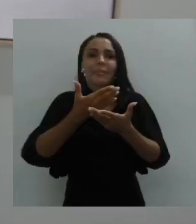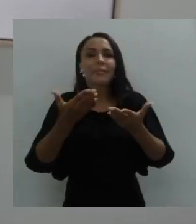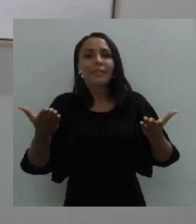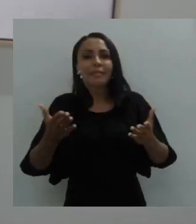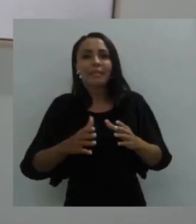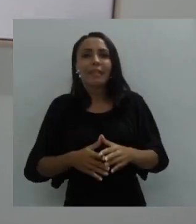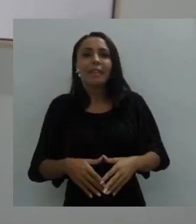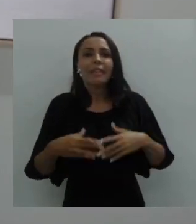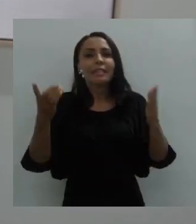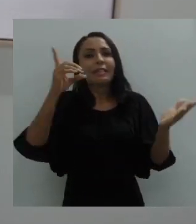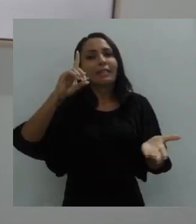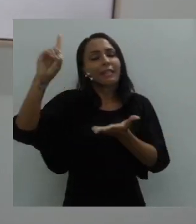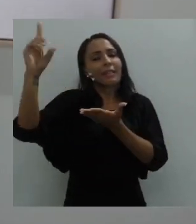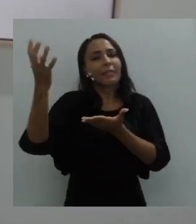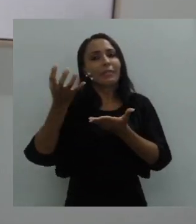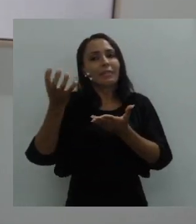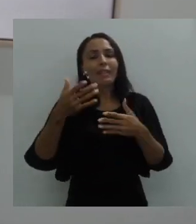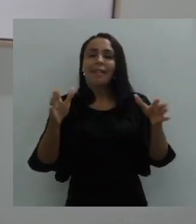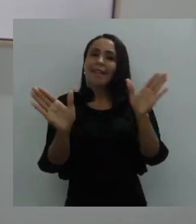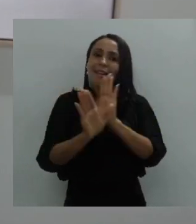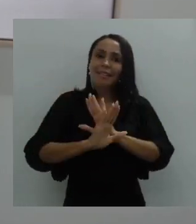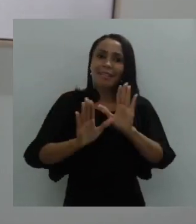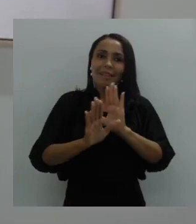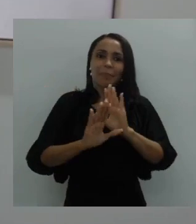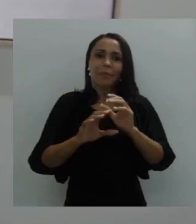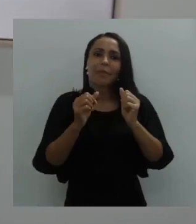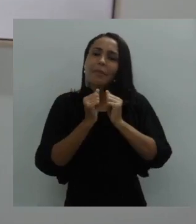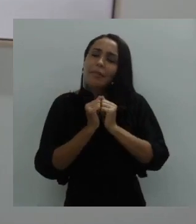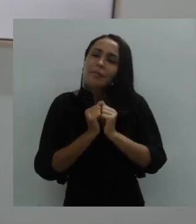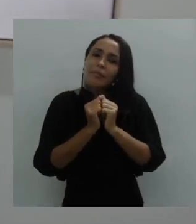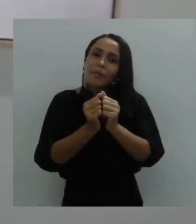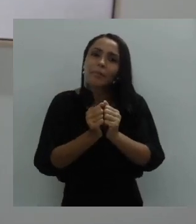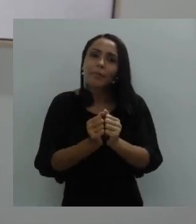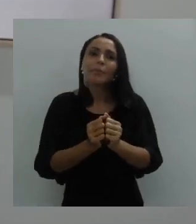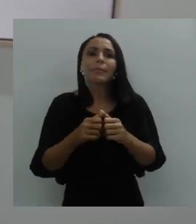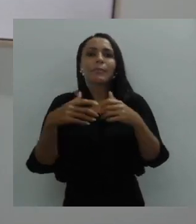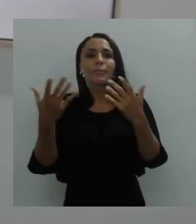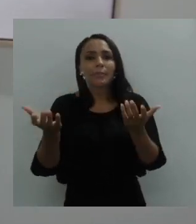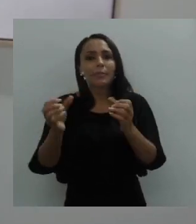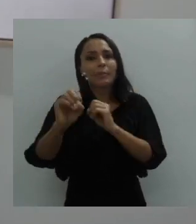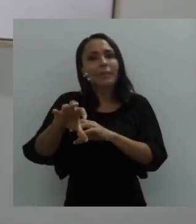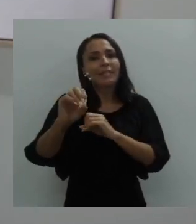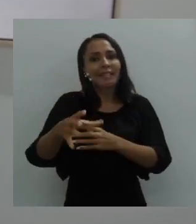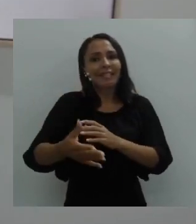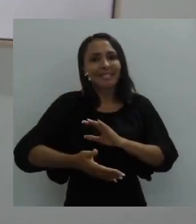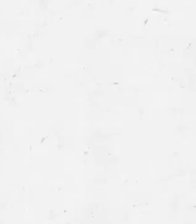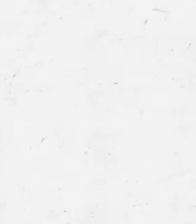E se Deus quiser, até a próxima. Estamos juntos para passar mais um pouco do nosso conhecimento.